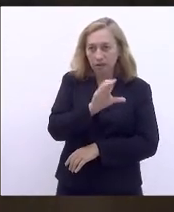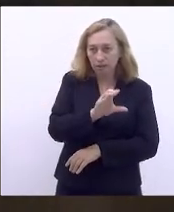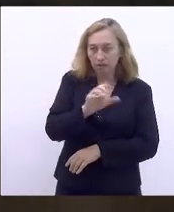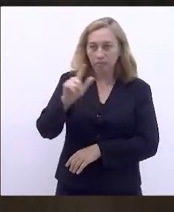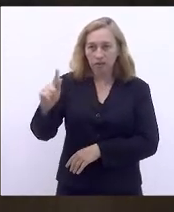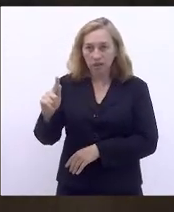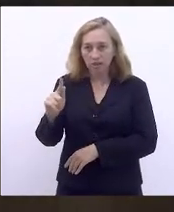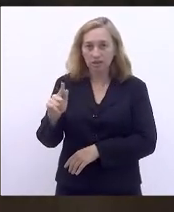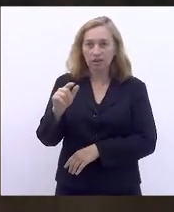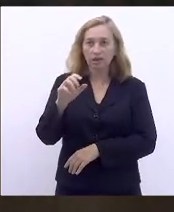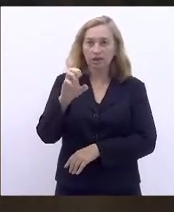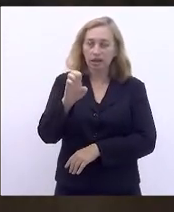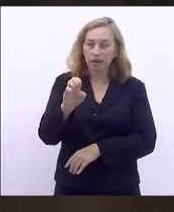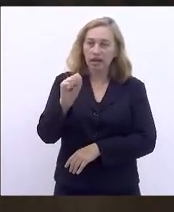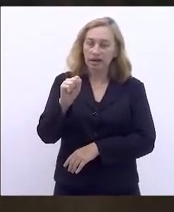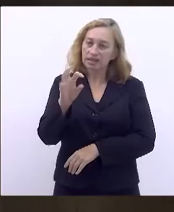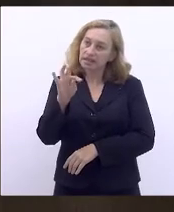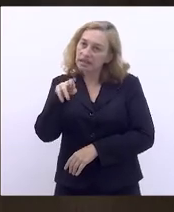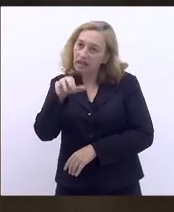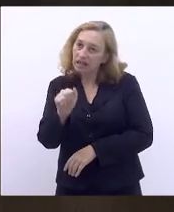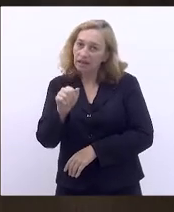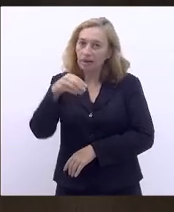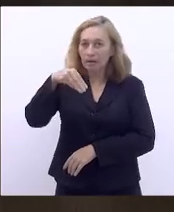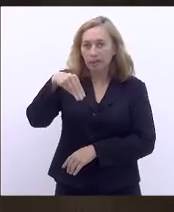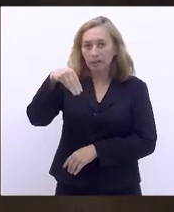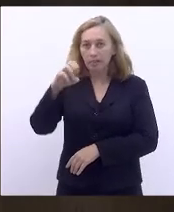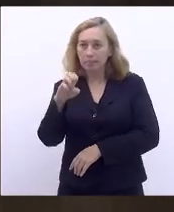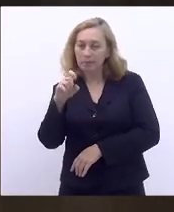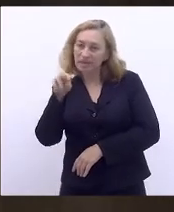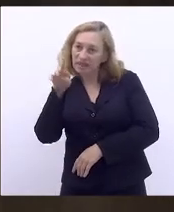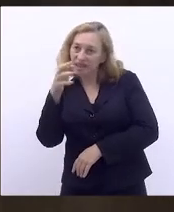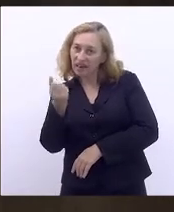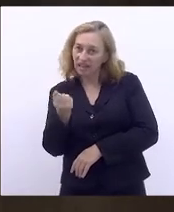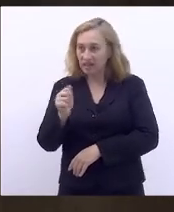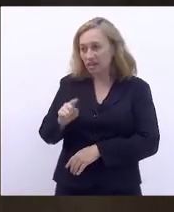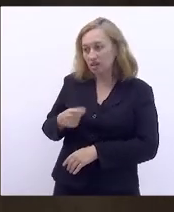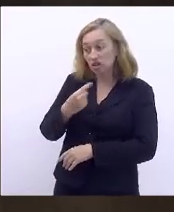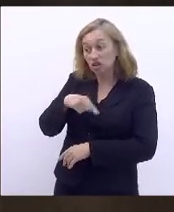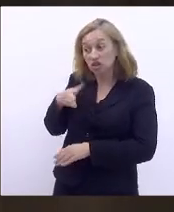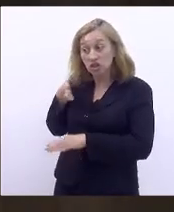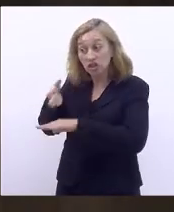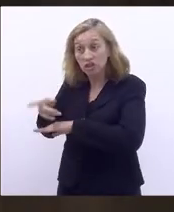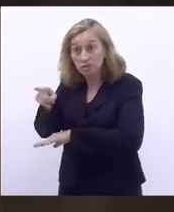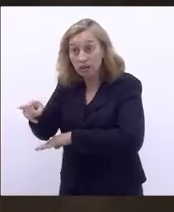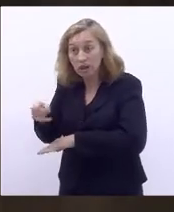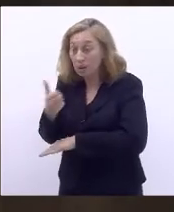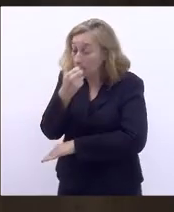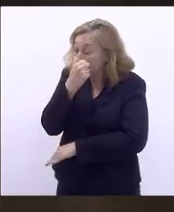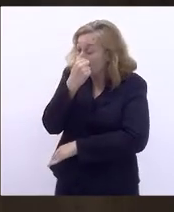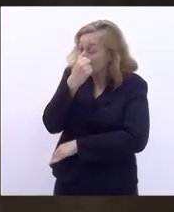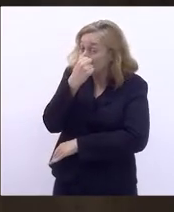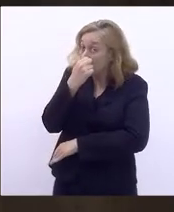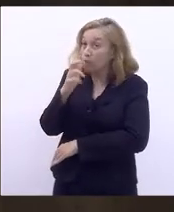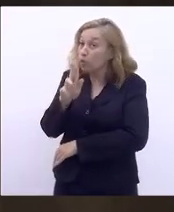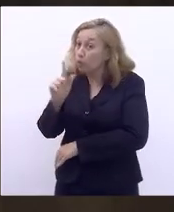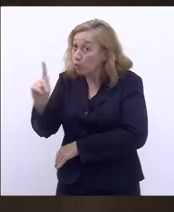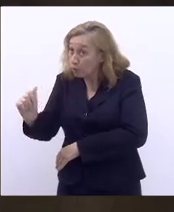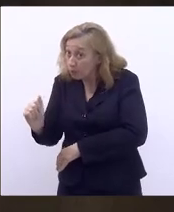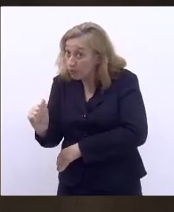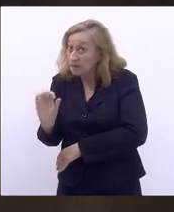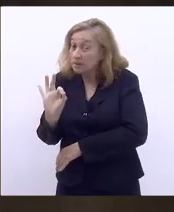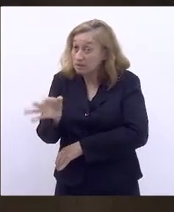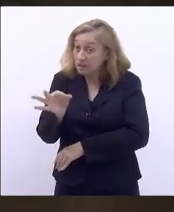do Medanha. Fui proceder a uma fiscalização. Chegando lá, presidente, realmente a UPA estava cheia, né?